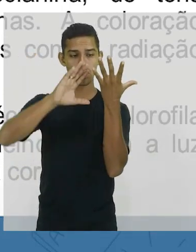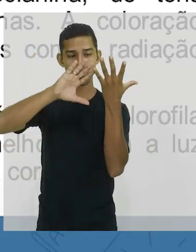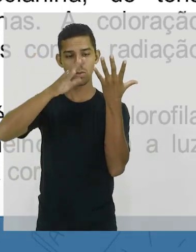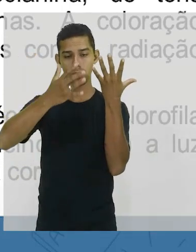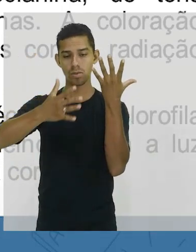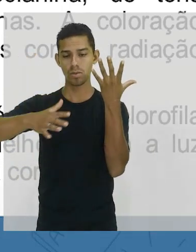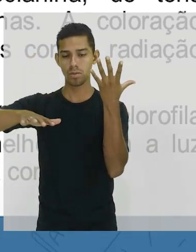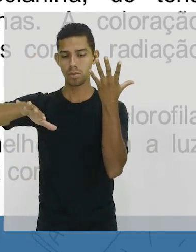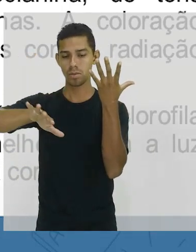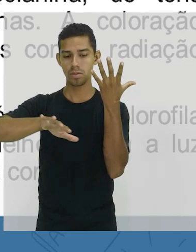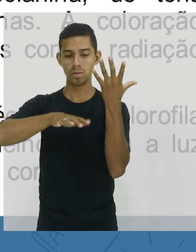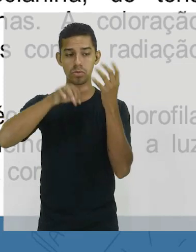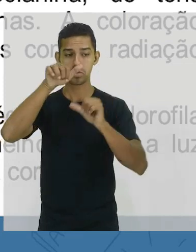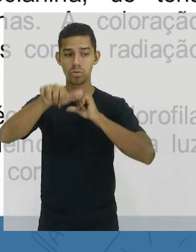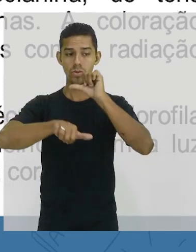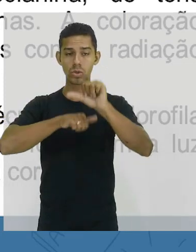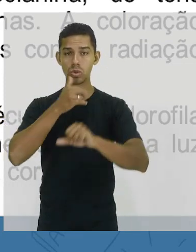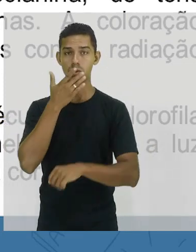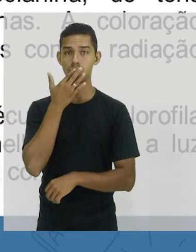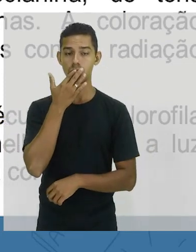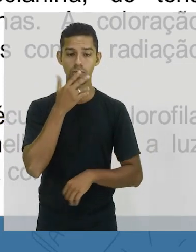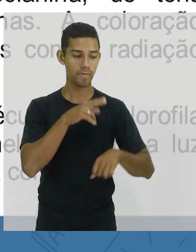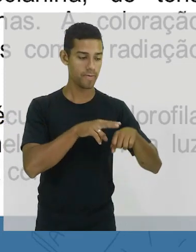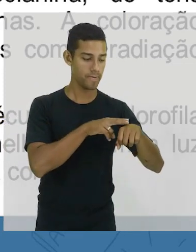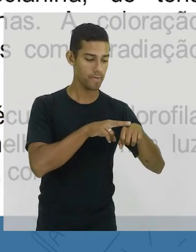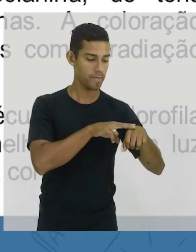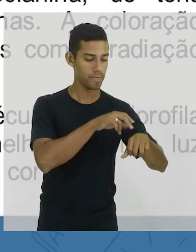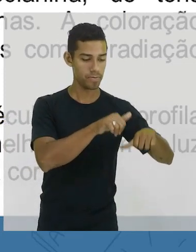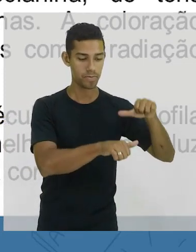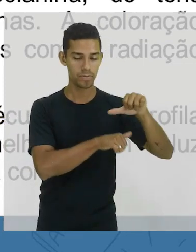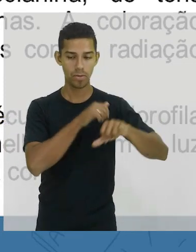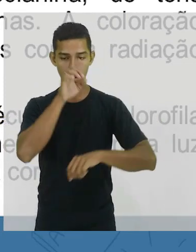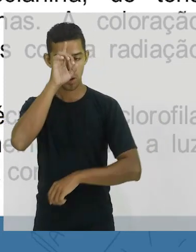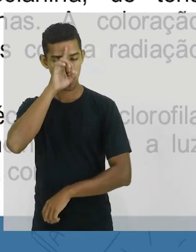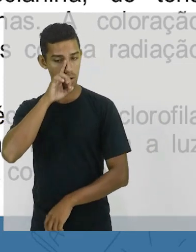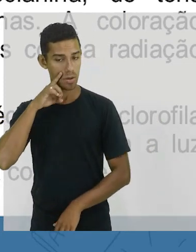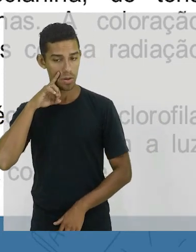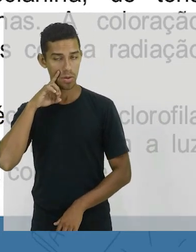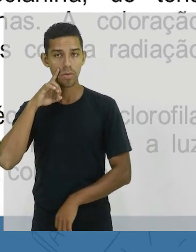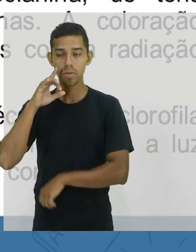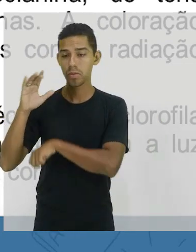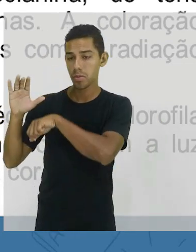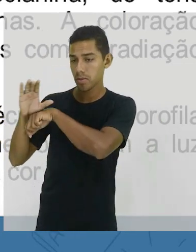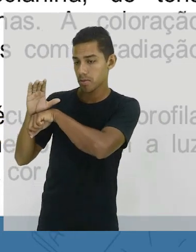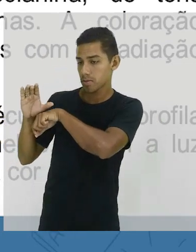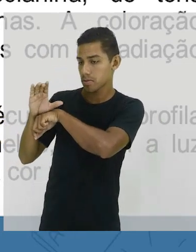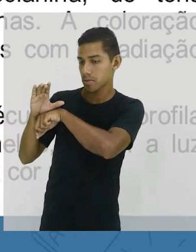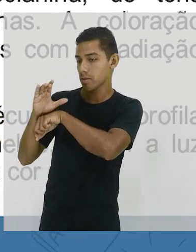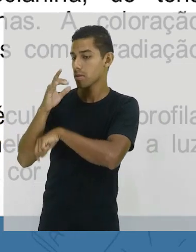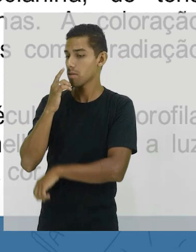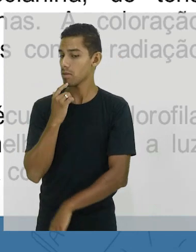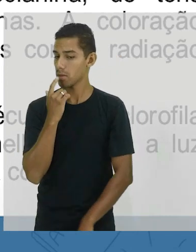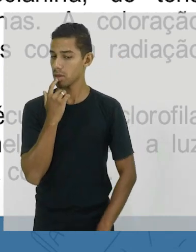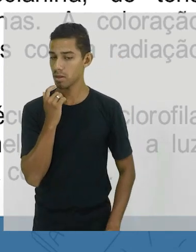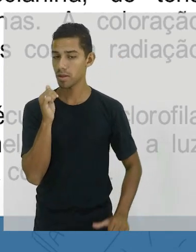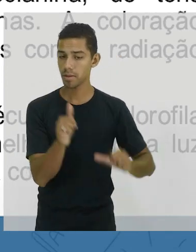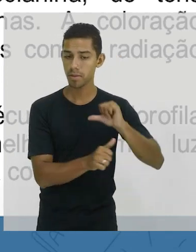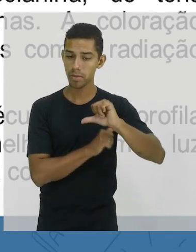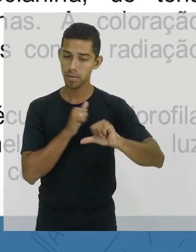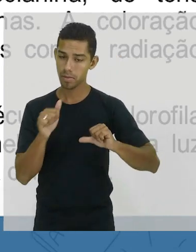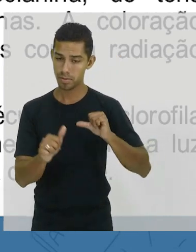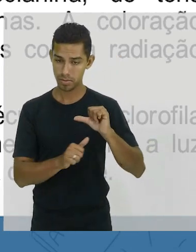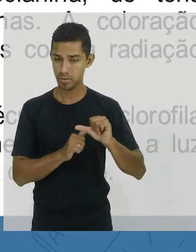de verde para tons de amarelo, né? Castanho, laranja e vermelho. A cor verde das folhas deve-se